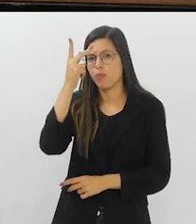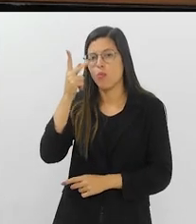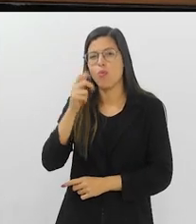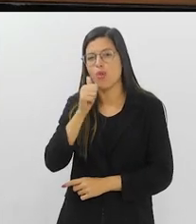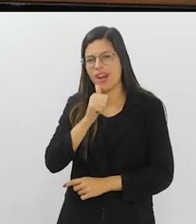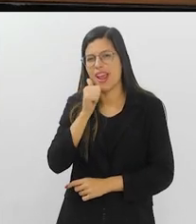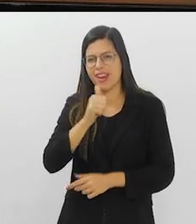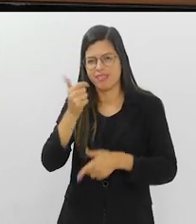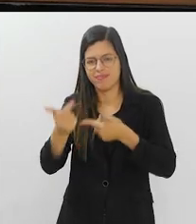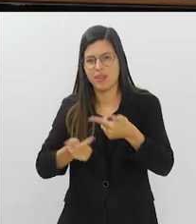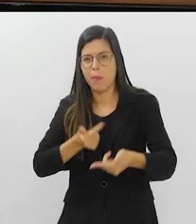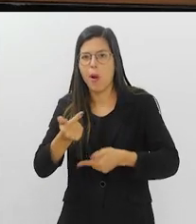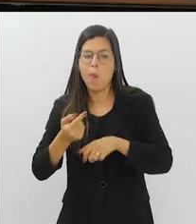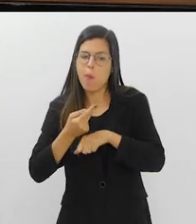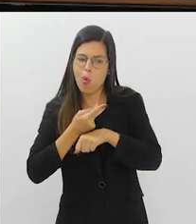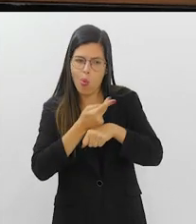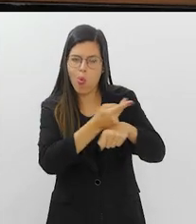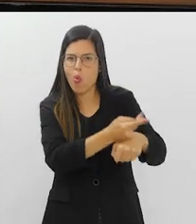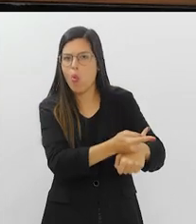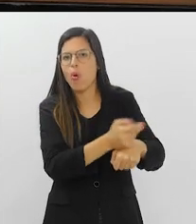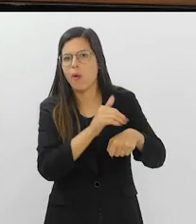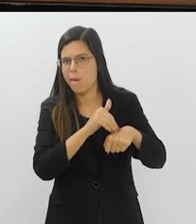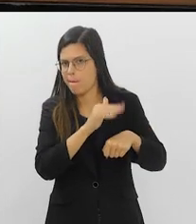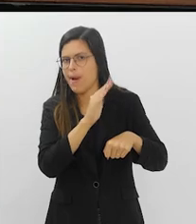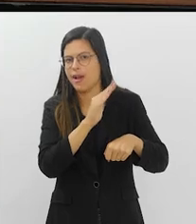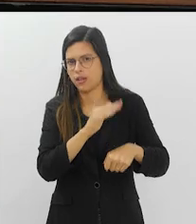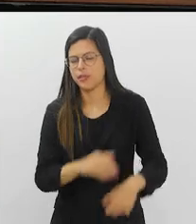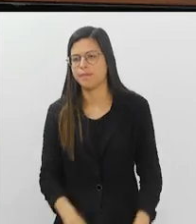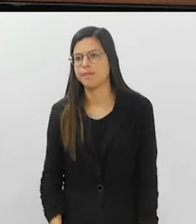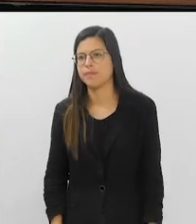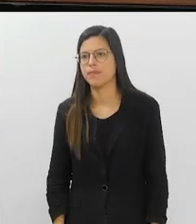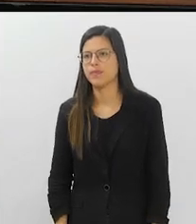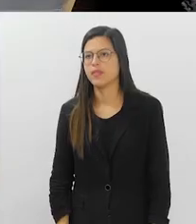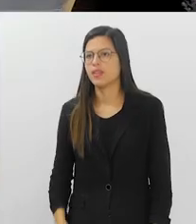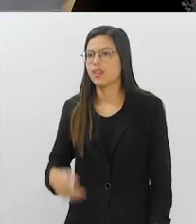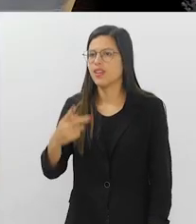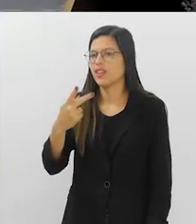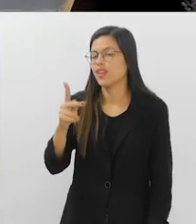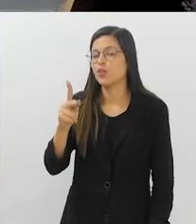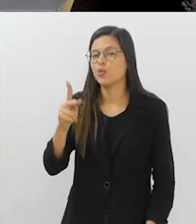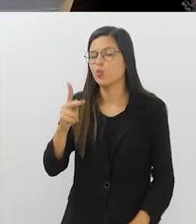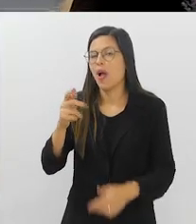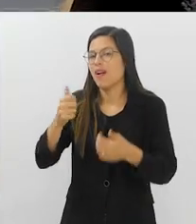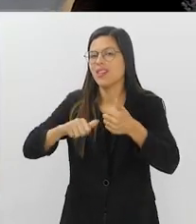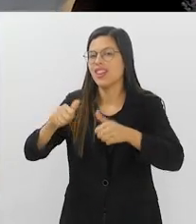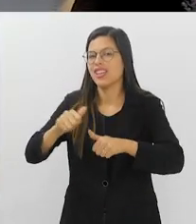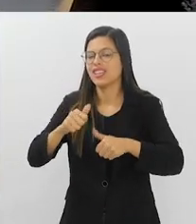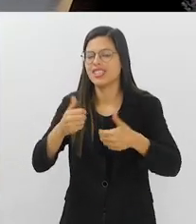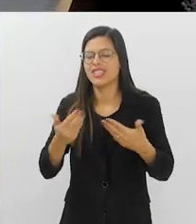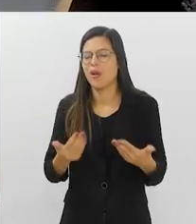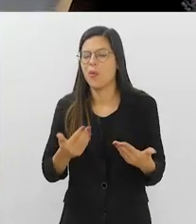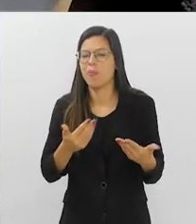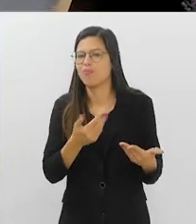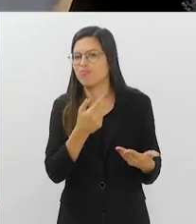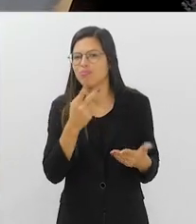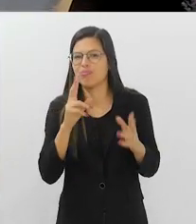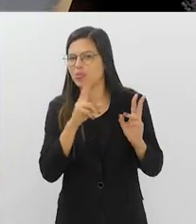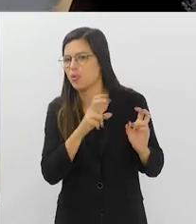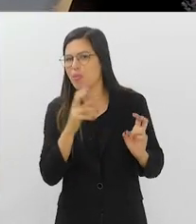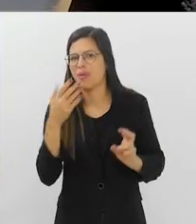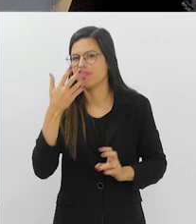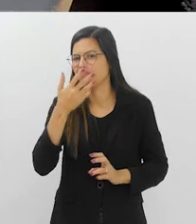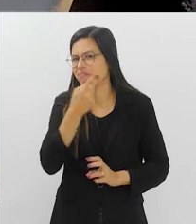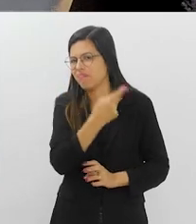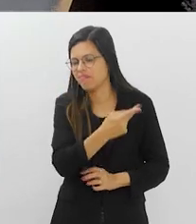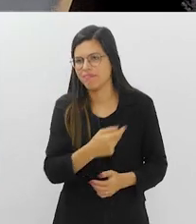feminino que acaba nos procurando com mais demanda, com mais frequência, Qual a né? sua avaliação, Beatriz, dessa observação do